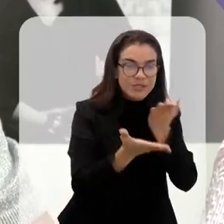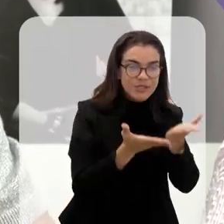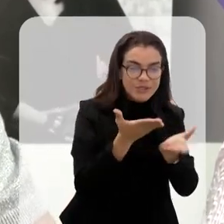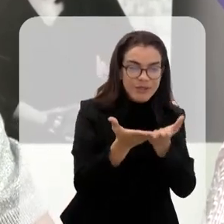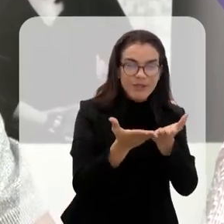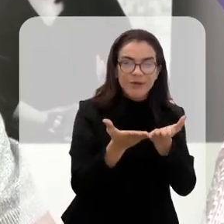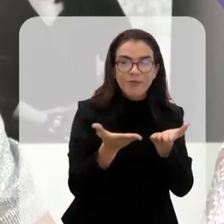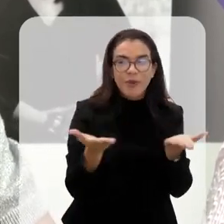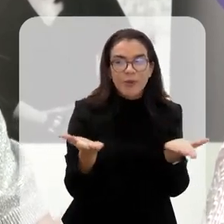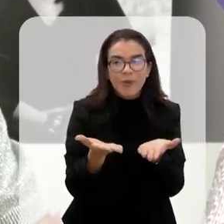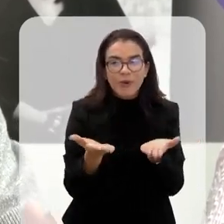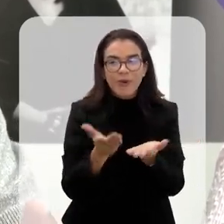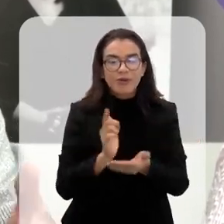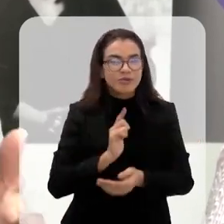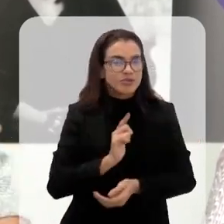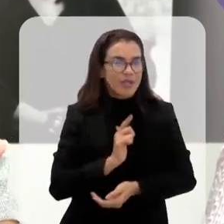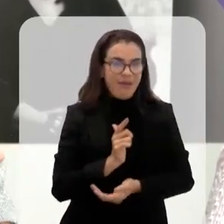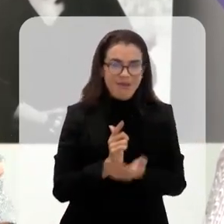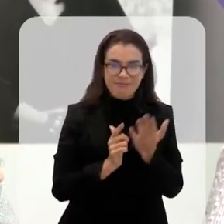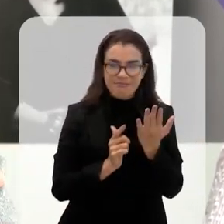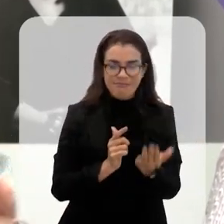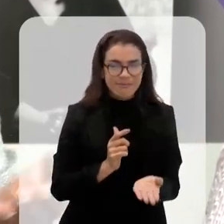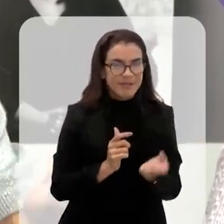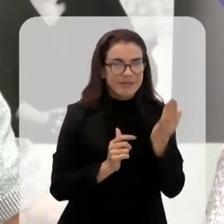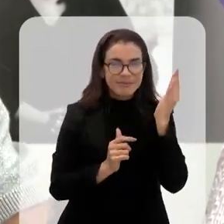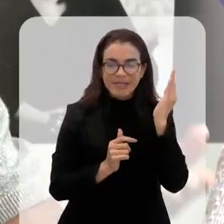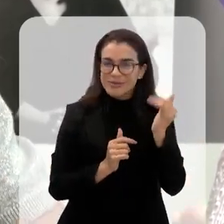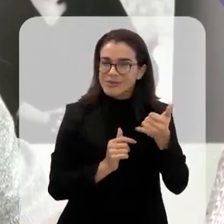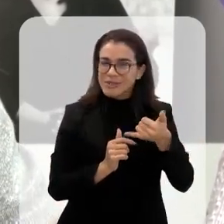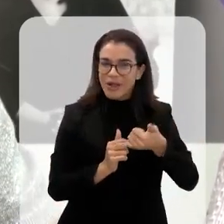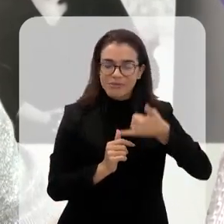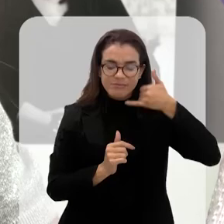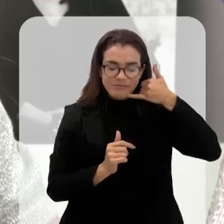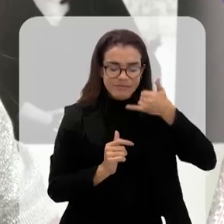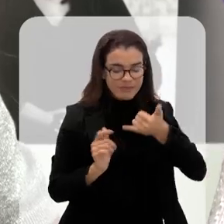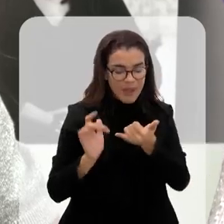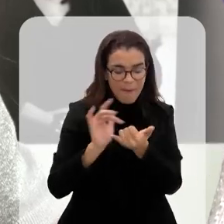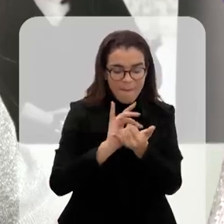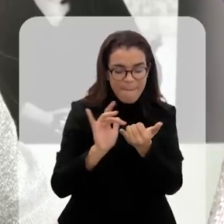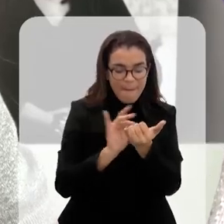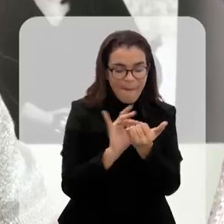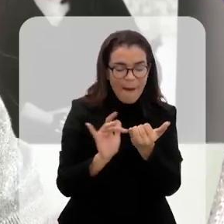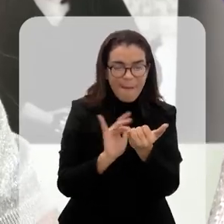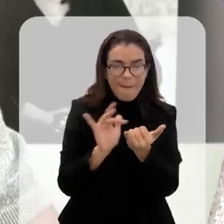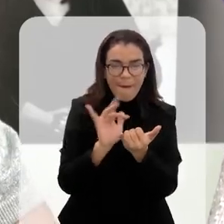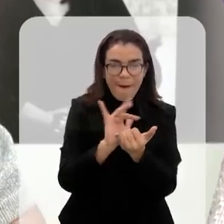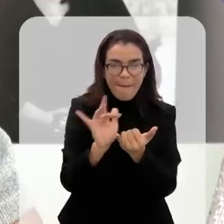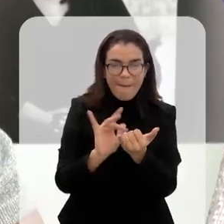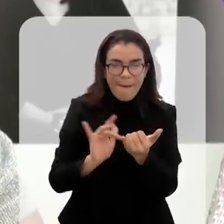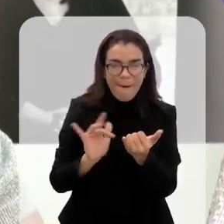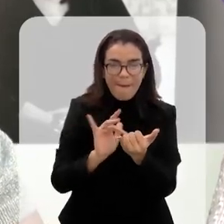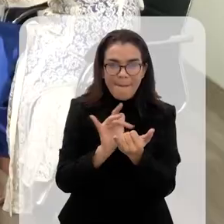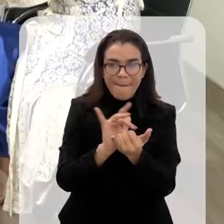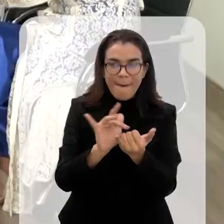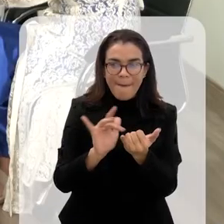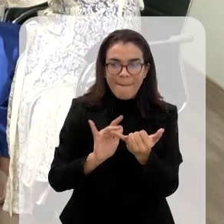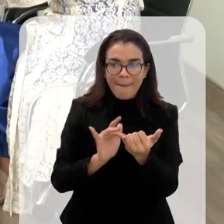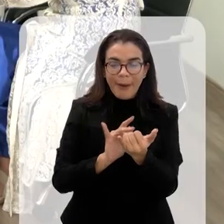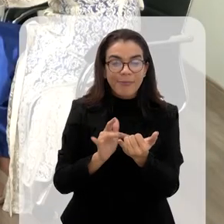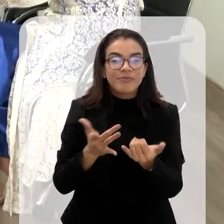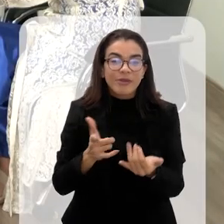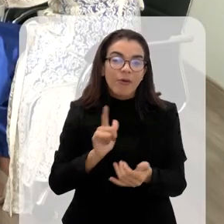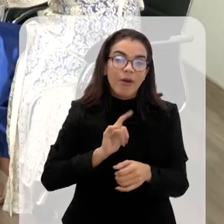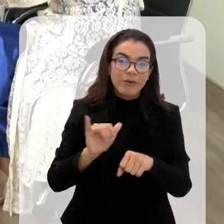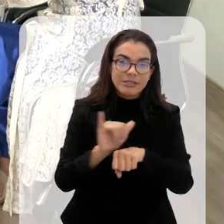social. Então, hoje a gente tem na palma da mão, o Rede Mulher na palma da mão, que a gente tem acesso a todas essas ferramentas.